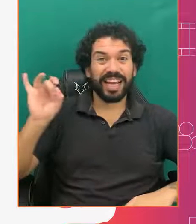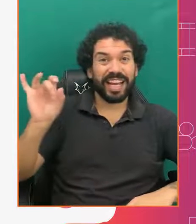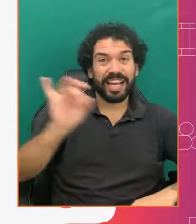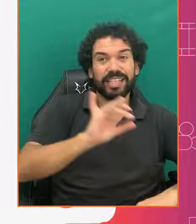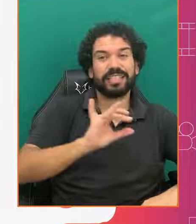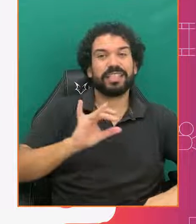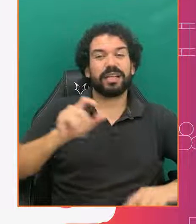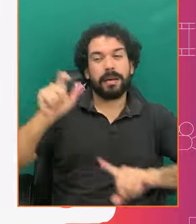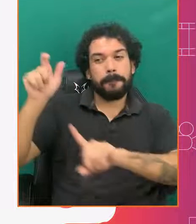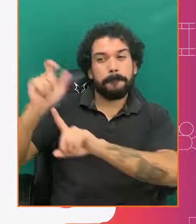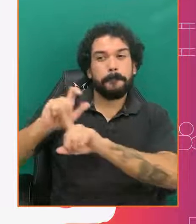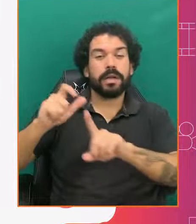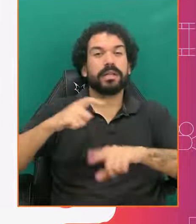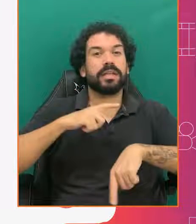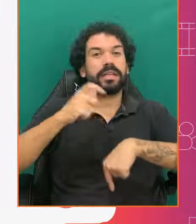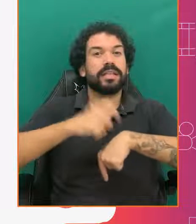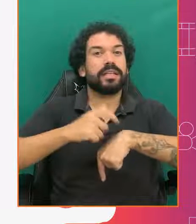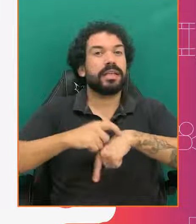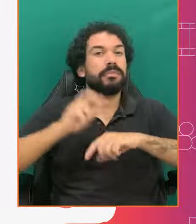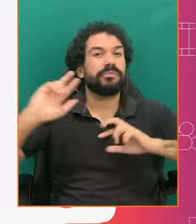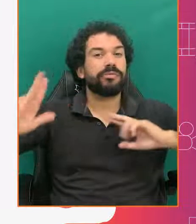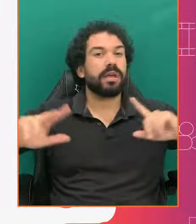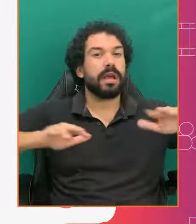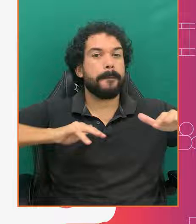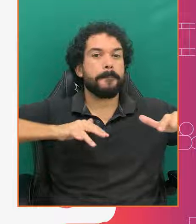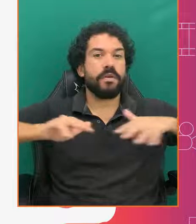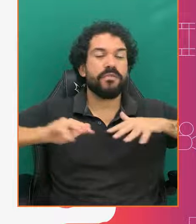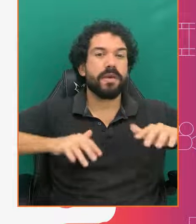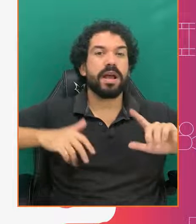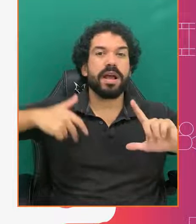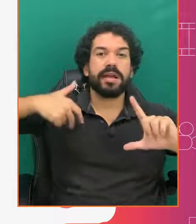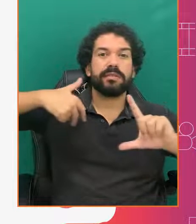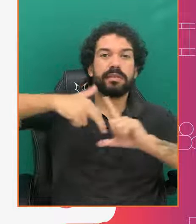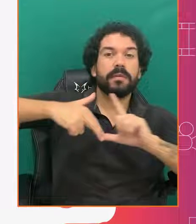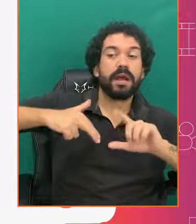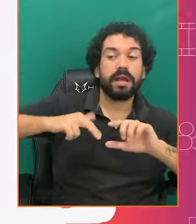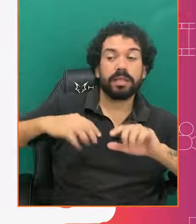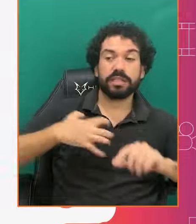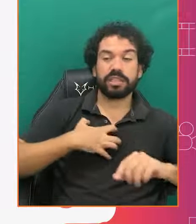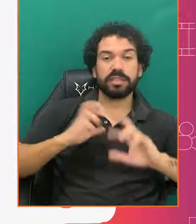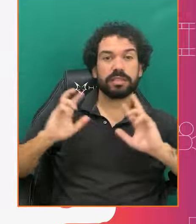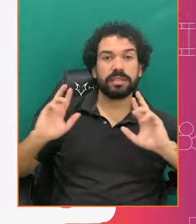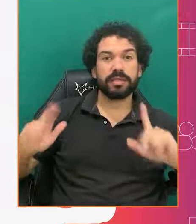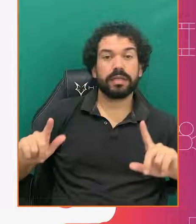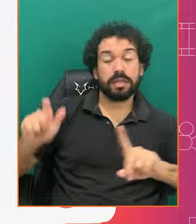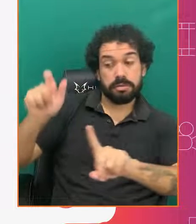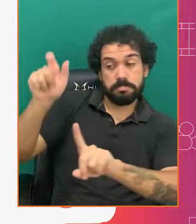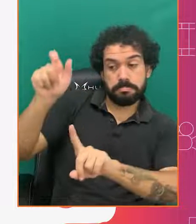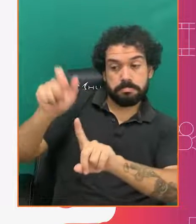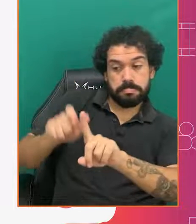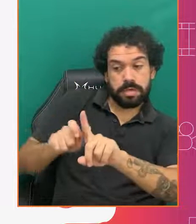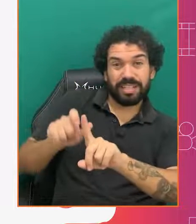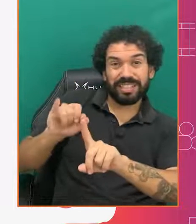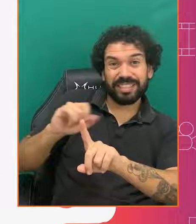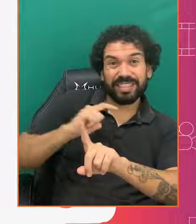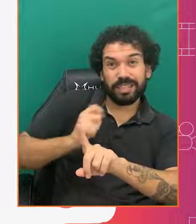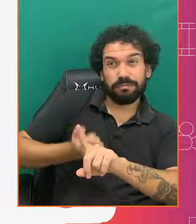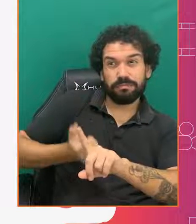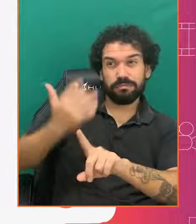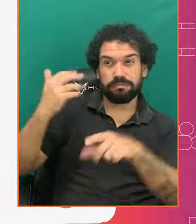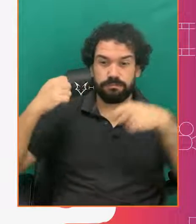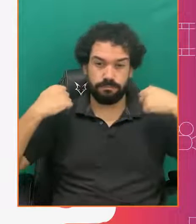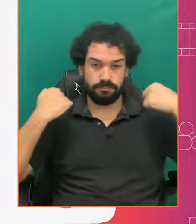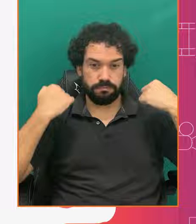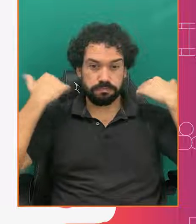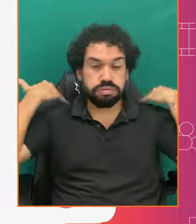de um personagem tem um tempo diferente, tem uma animação diferente, se o seu personagem tiver muitos